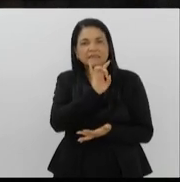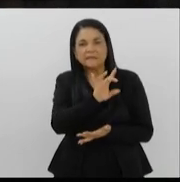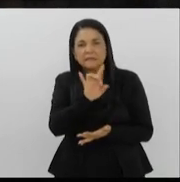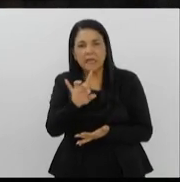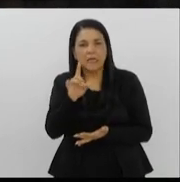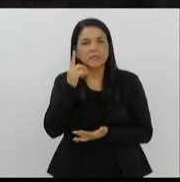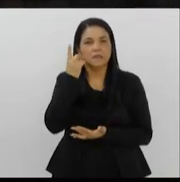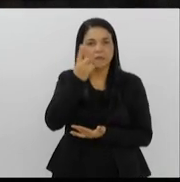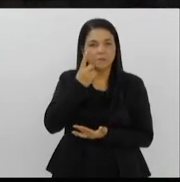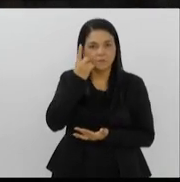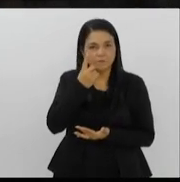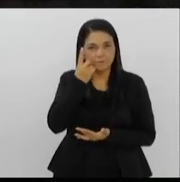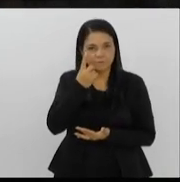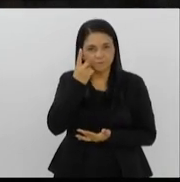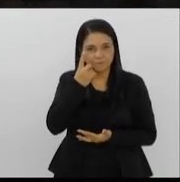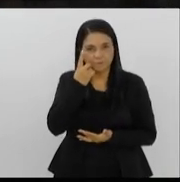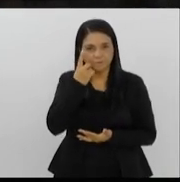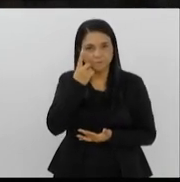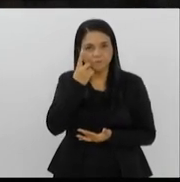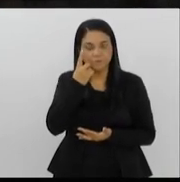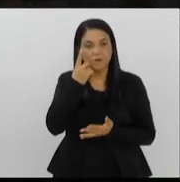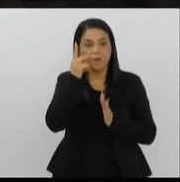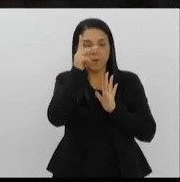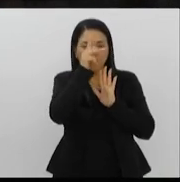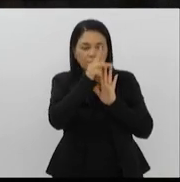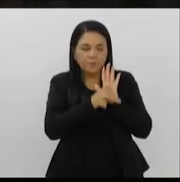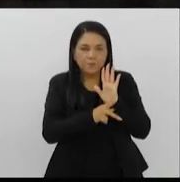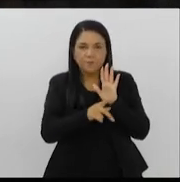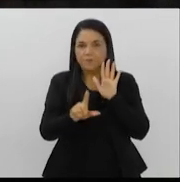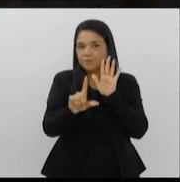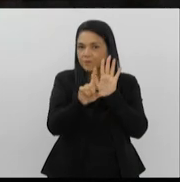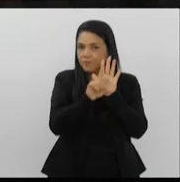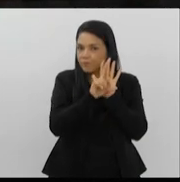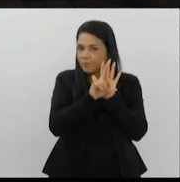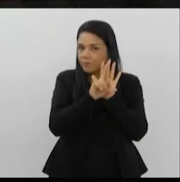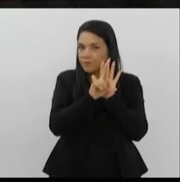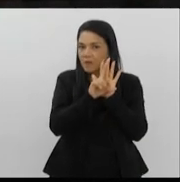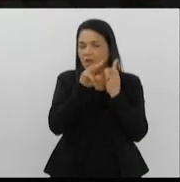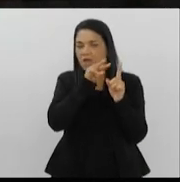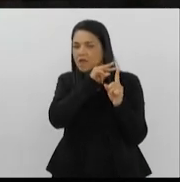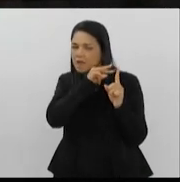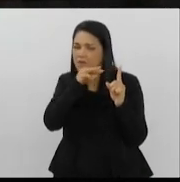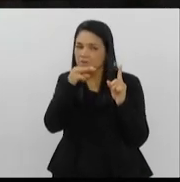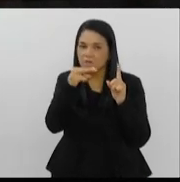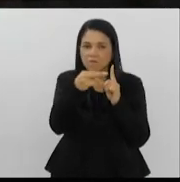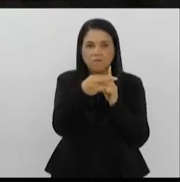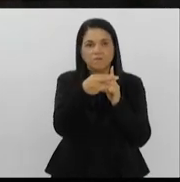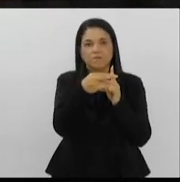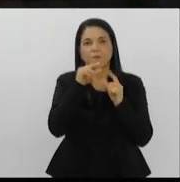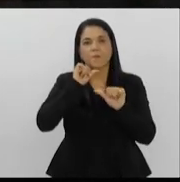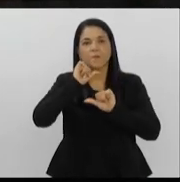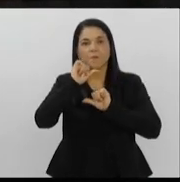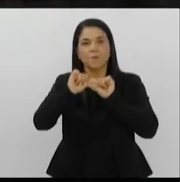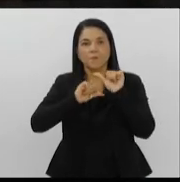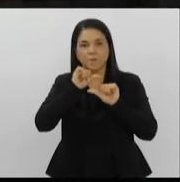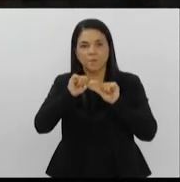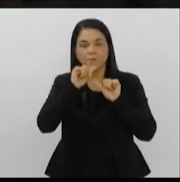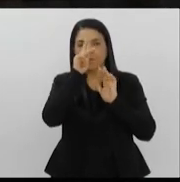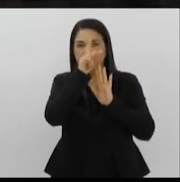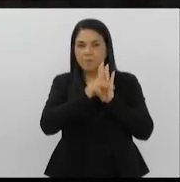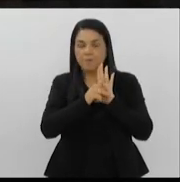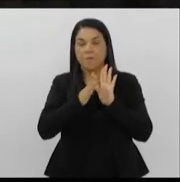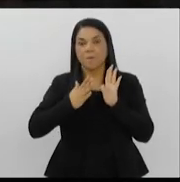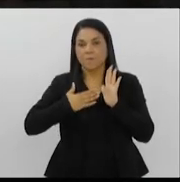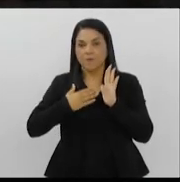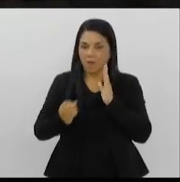parlamentar para esse nosso projeto de lei que visa alteração de um projeto que é de minha